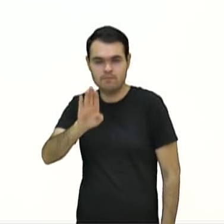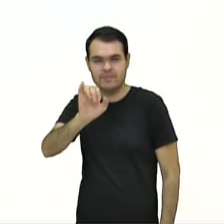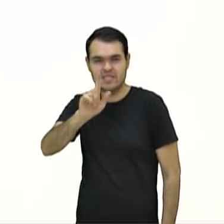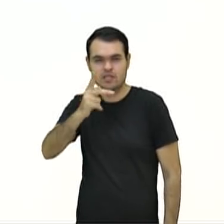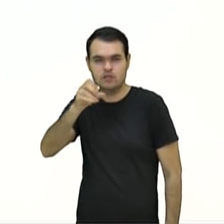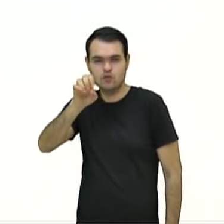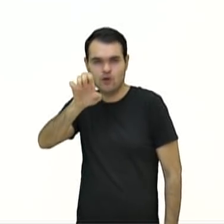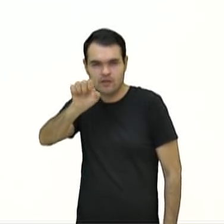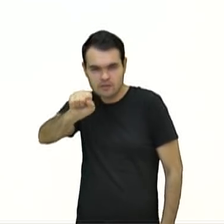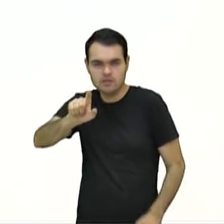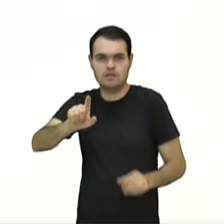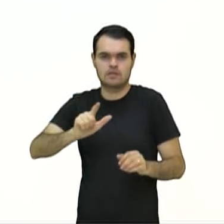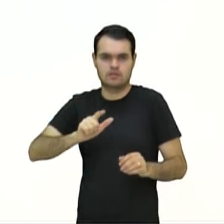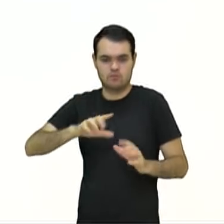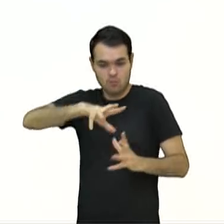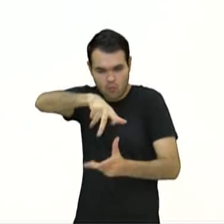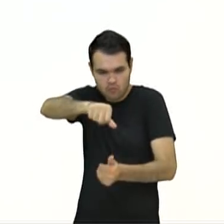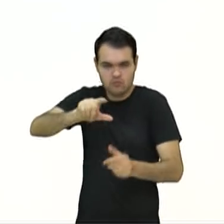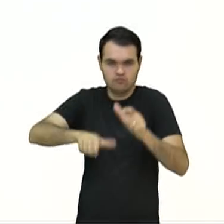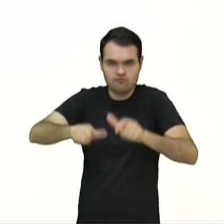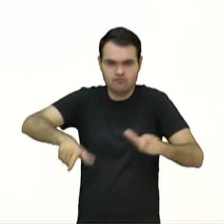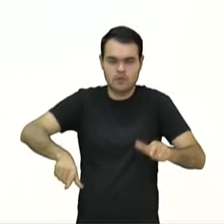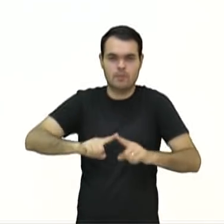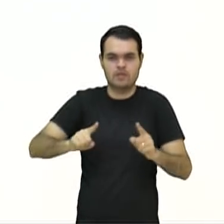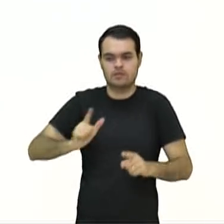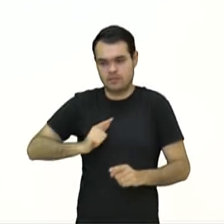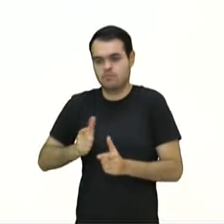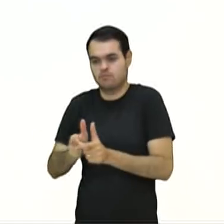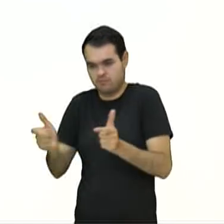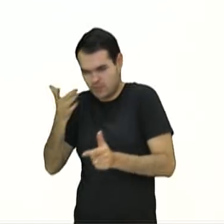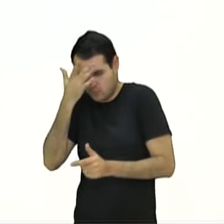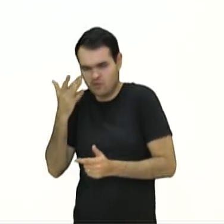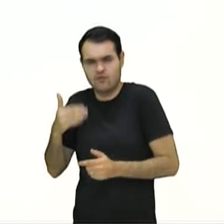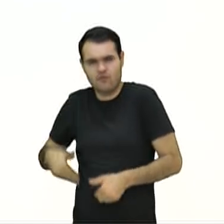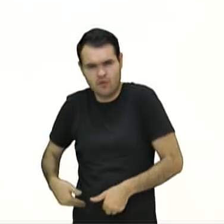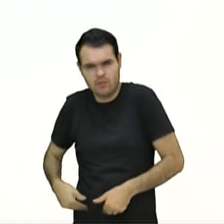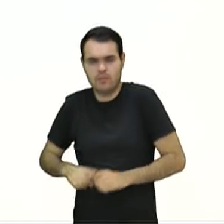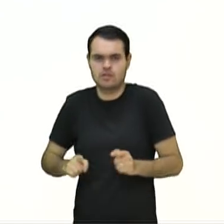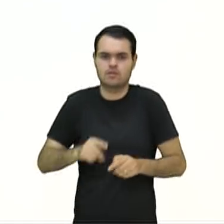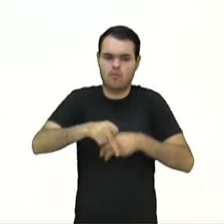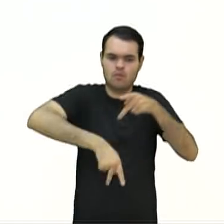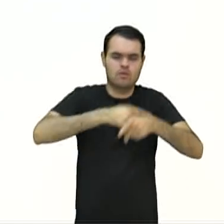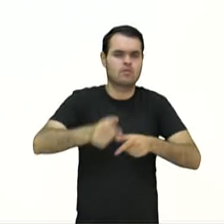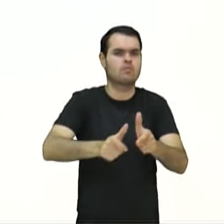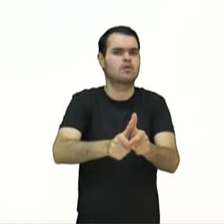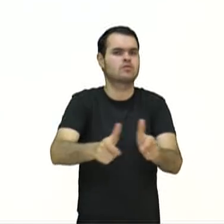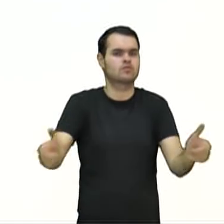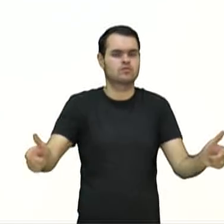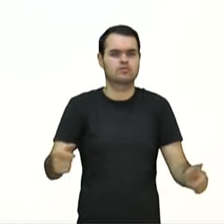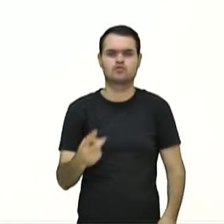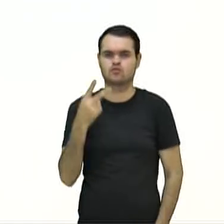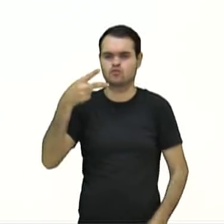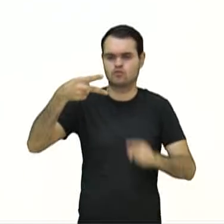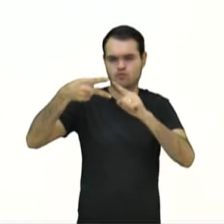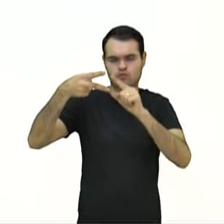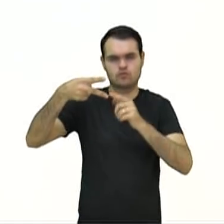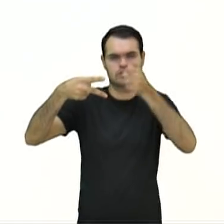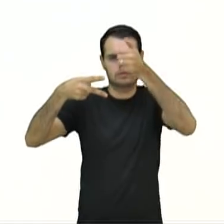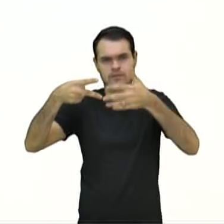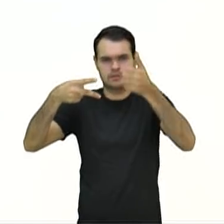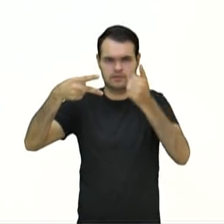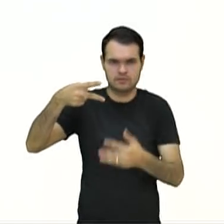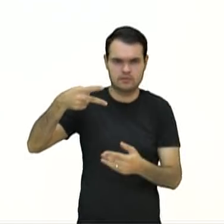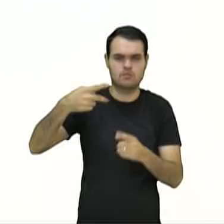existam pessoas que passam fome, a produção aumentou enormemente nos últimos anos. Aponte duas explicações para a